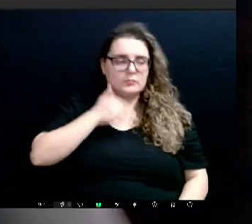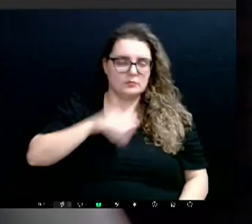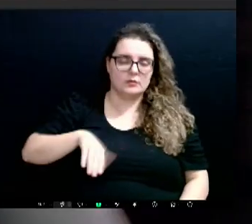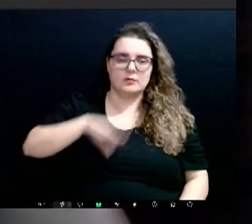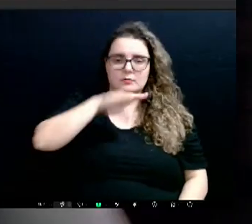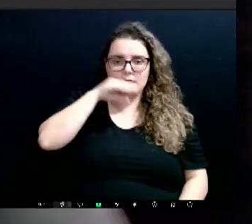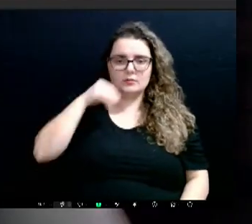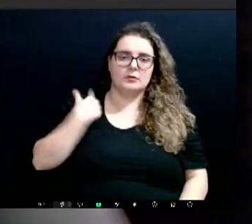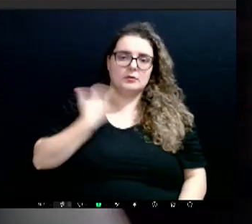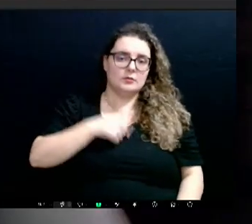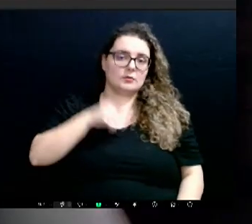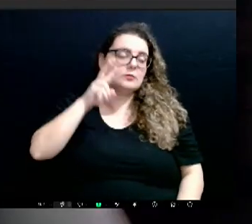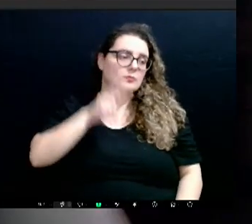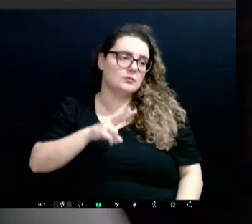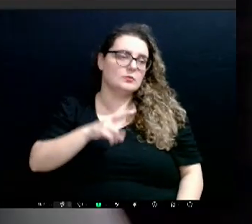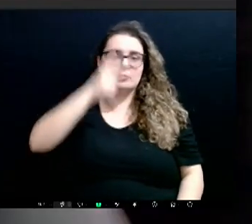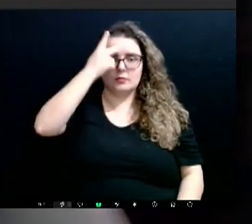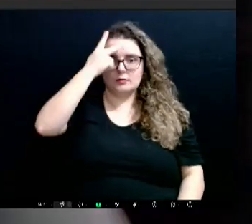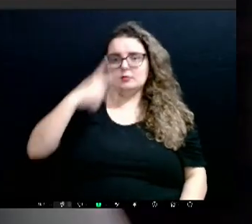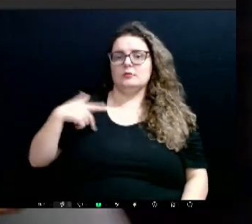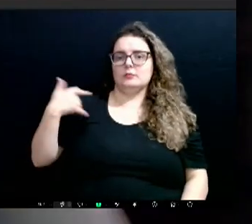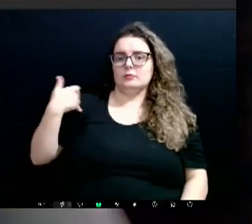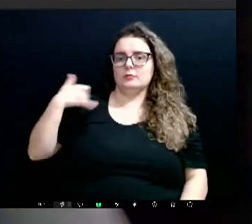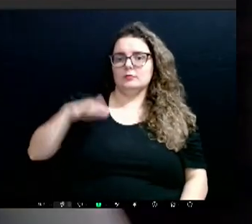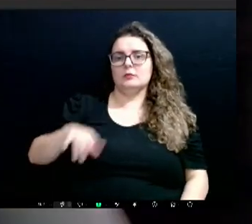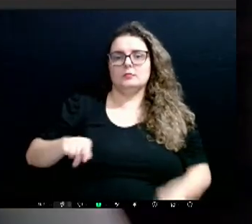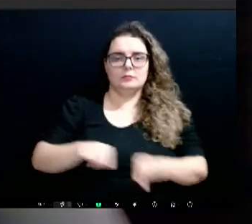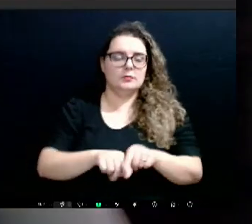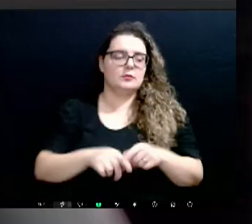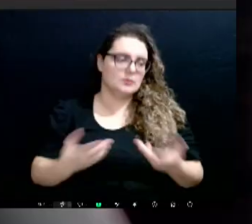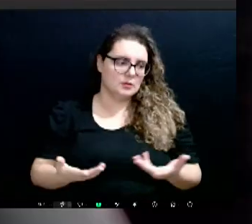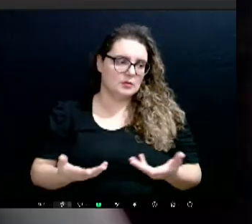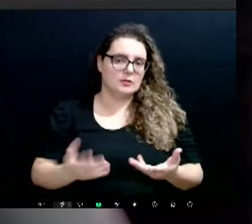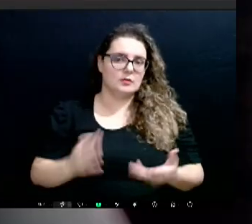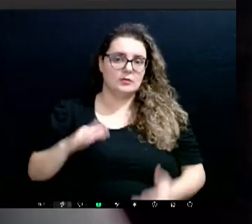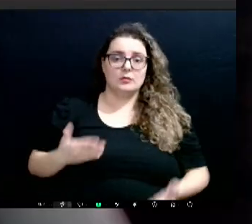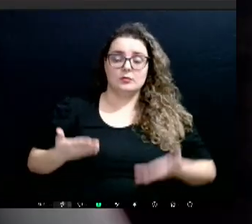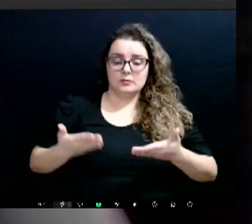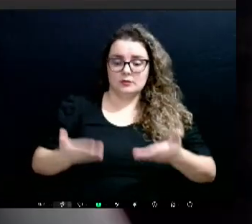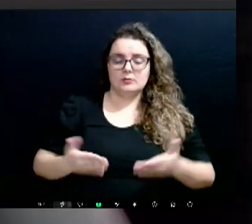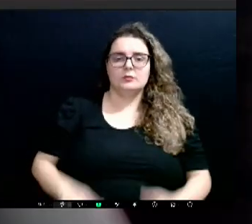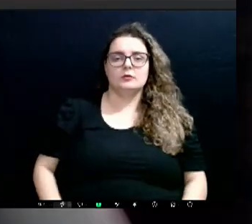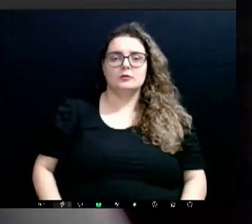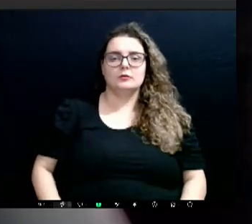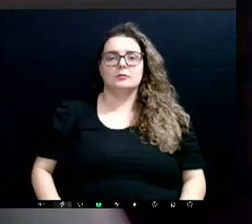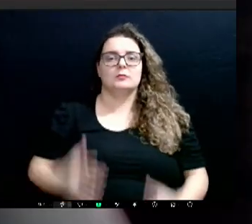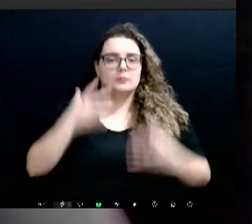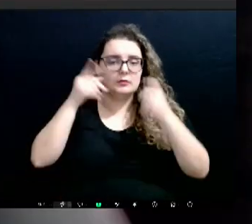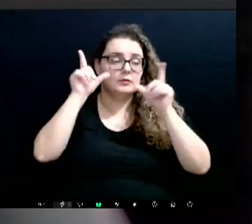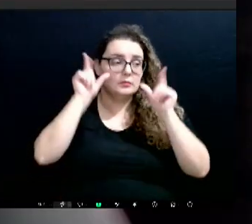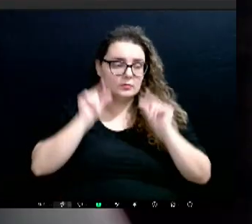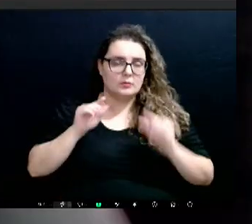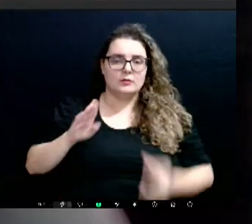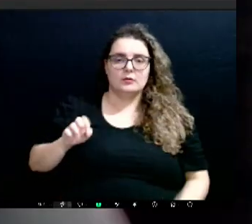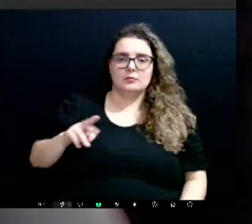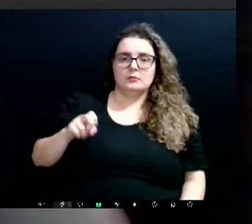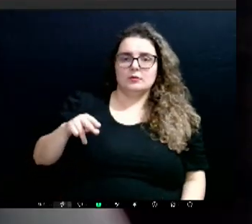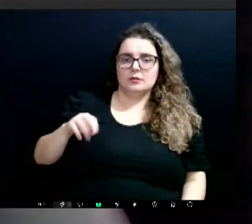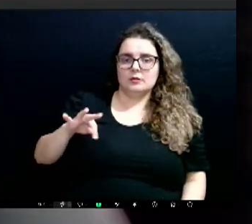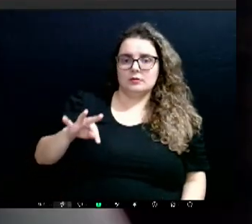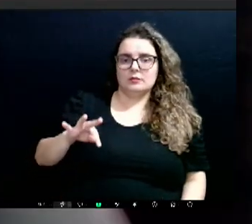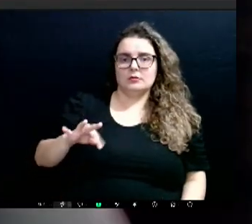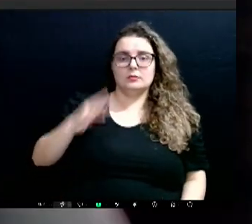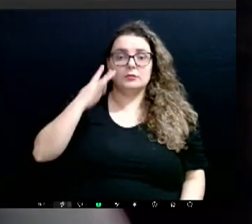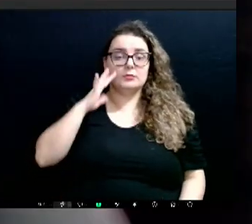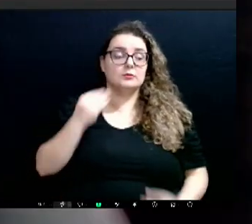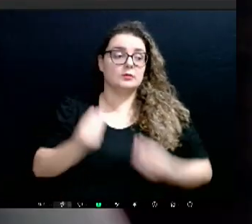o próprio adulto também, né, que é quando você coloca a questão do desestresse, do burnout, ele não sabe muito bem como sair dessa